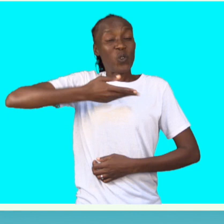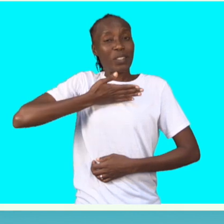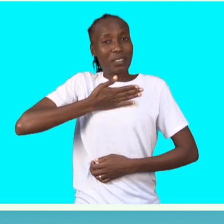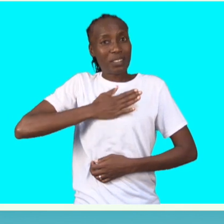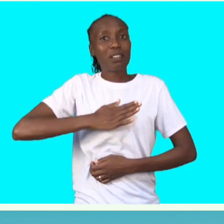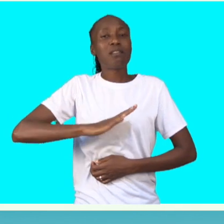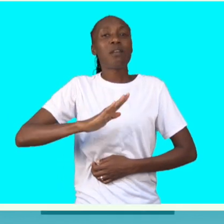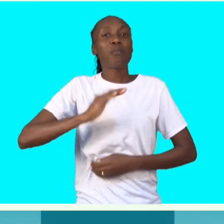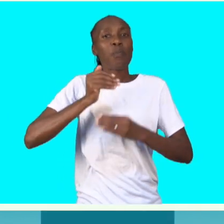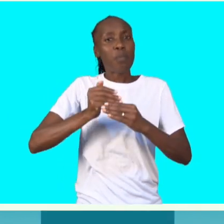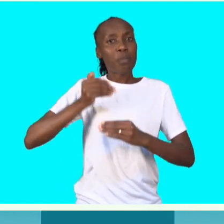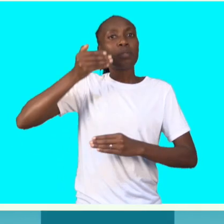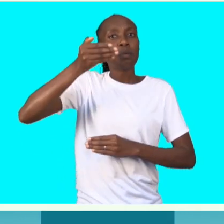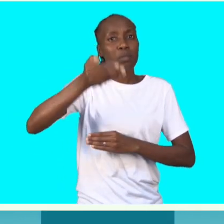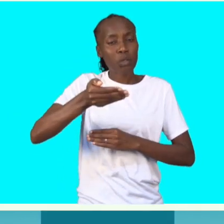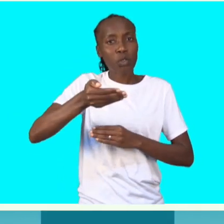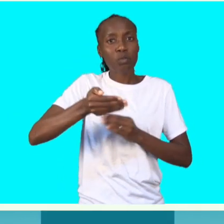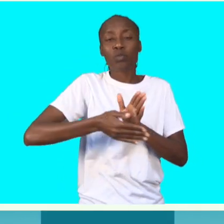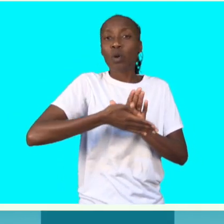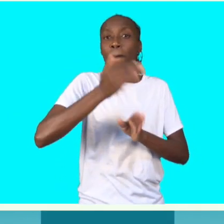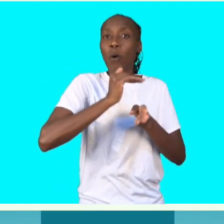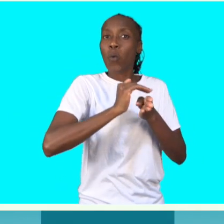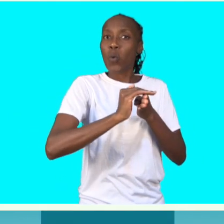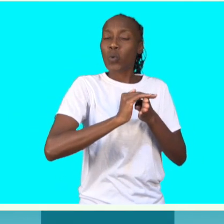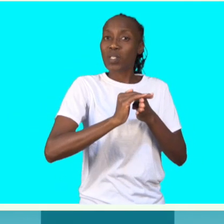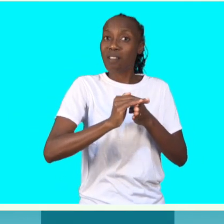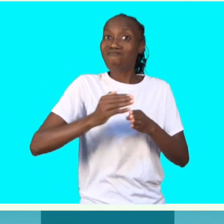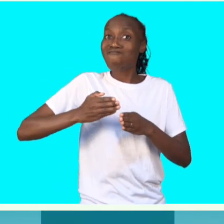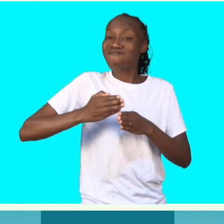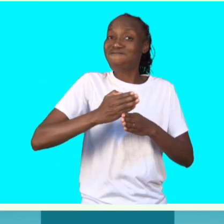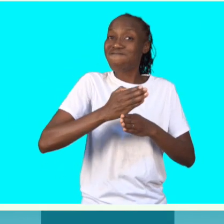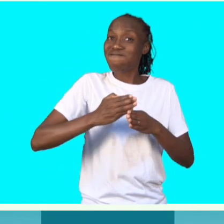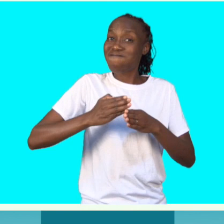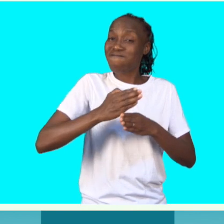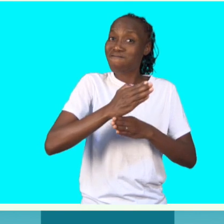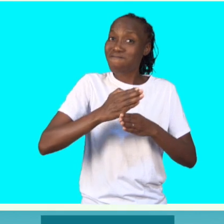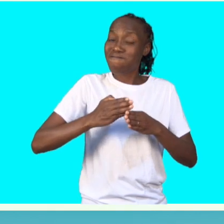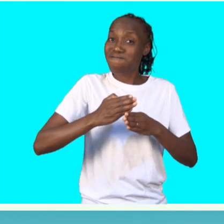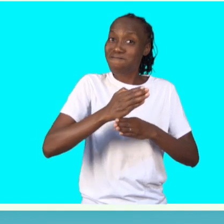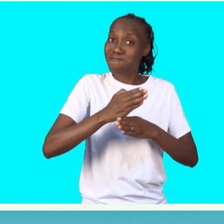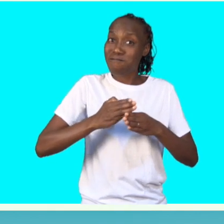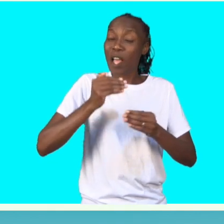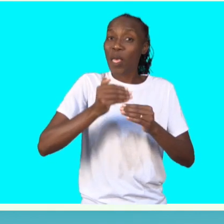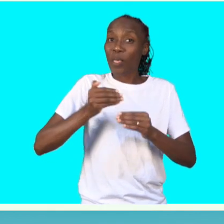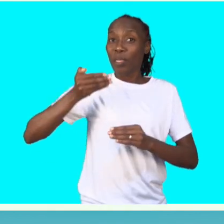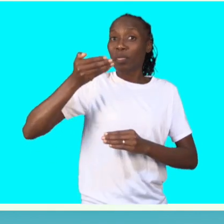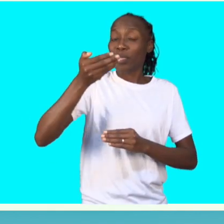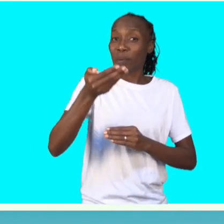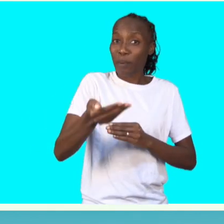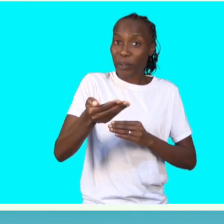desejadas. E daí, usamos o nosso serote para cortar e